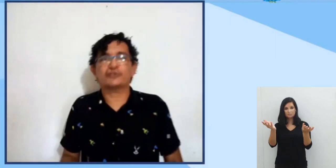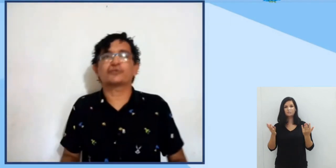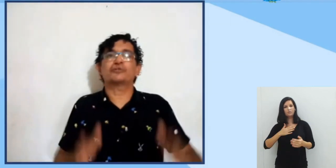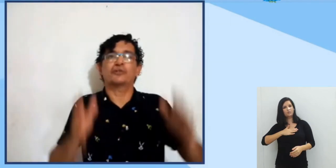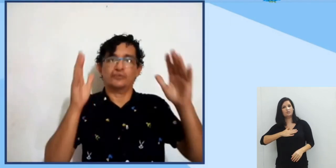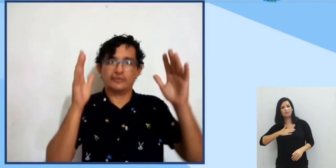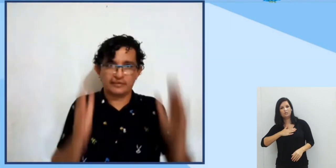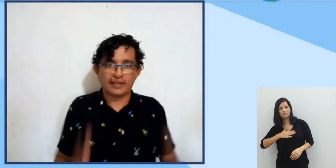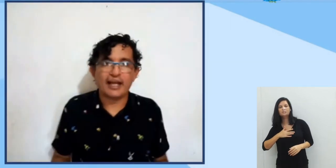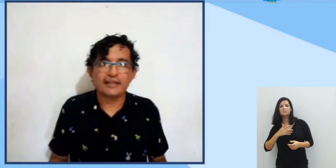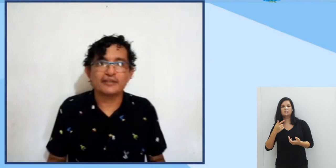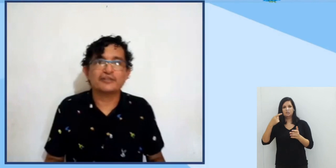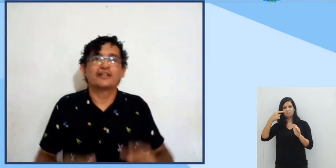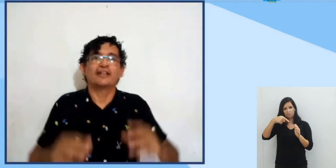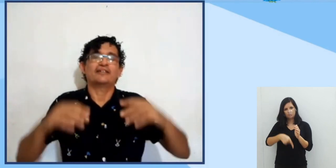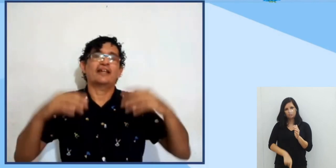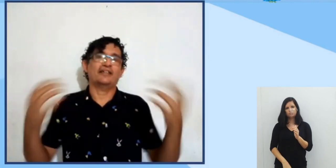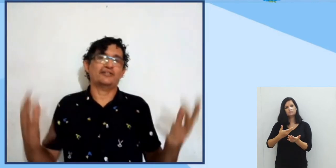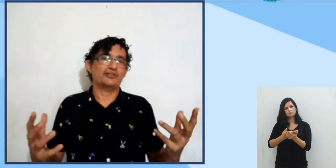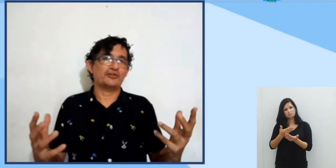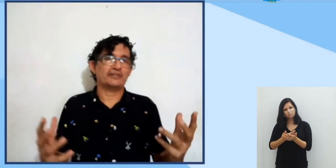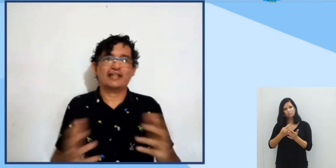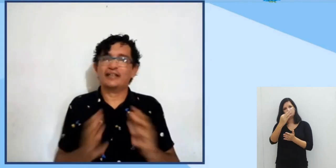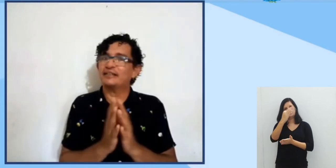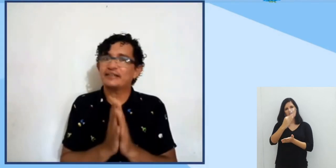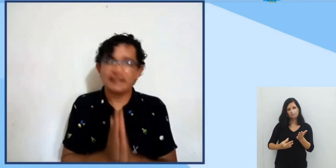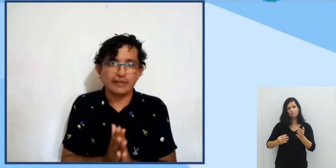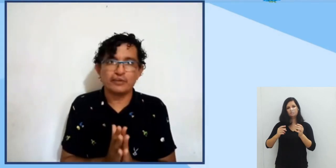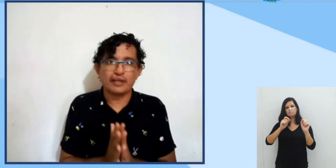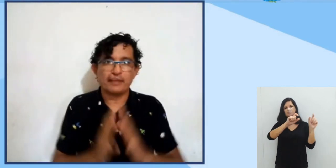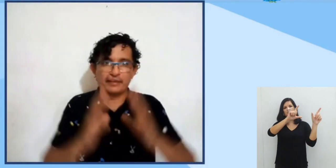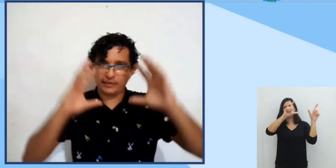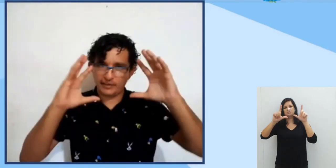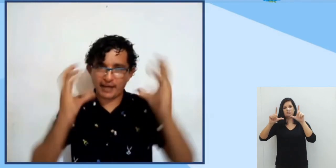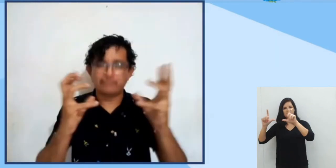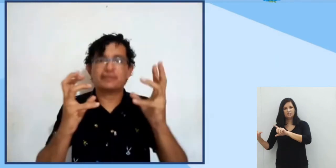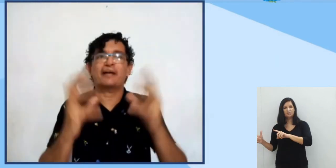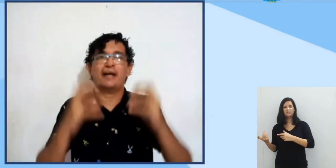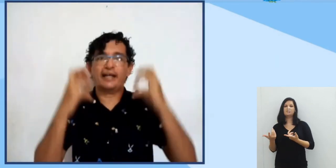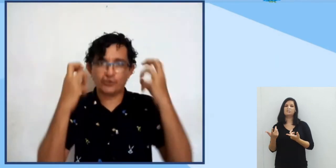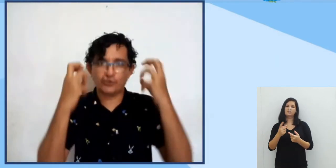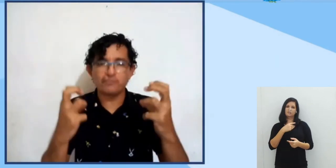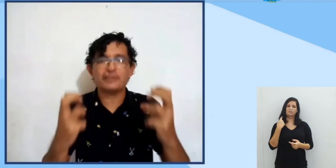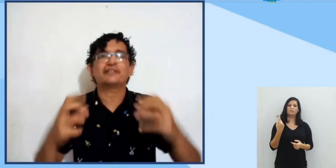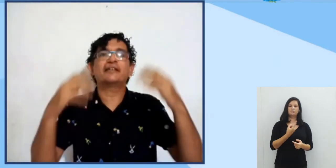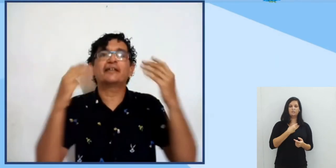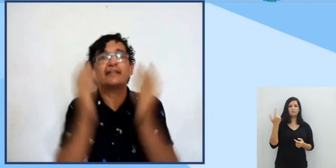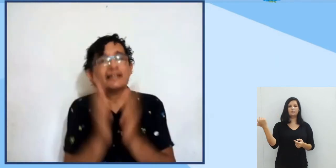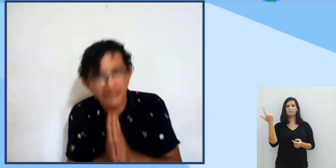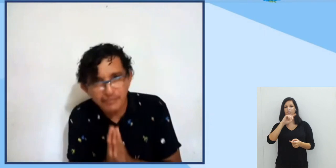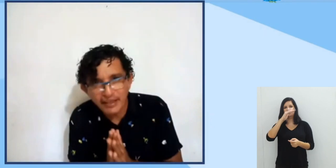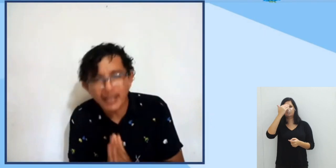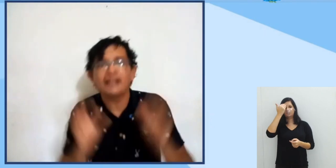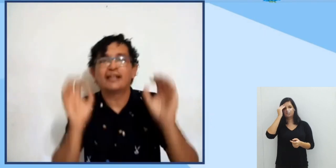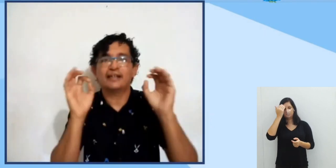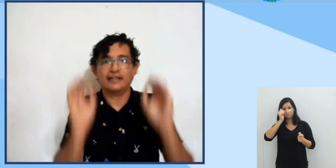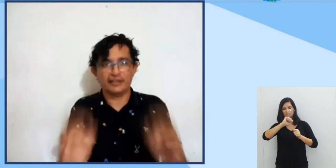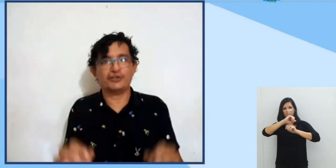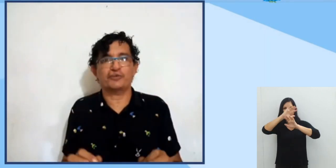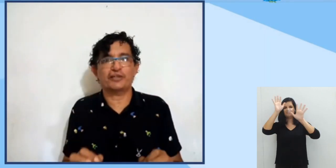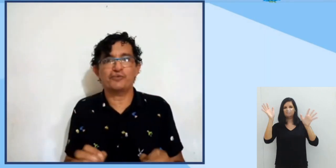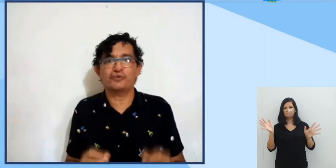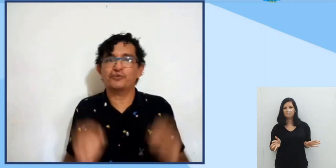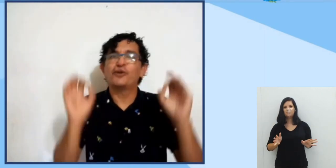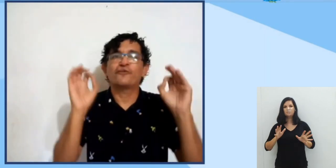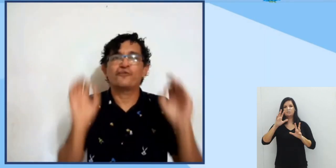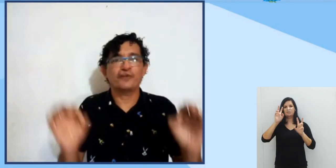nos textos, nos slides, e aí a gente consegue tranquilamente captar mais, compreender e assimilar